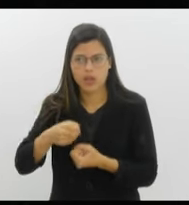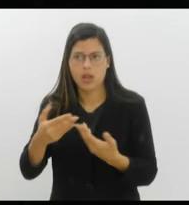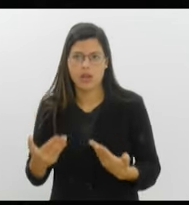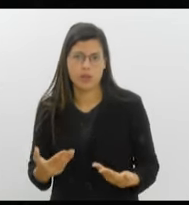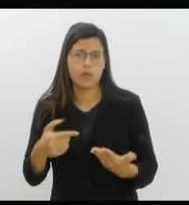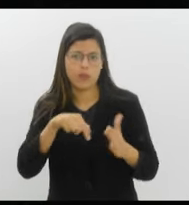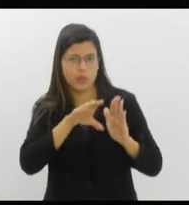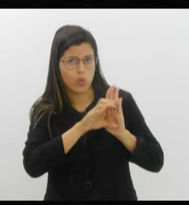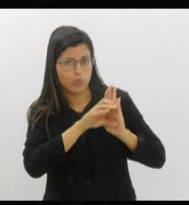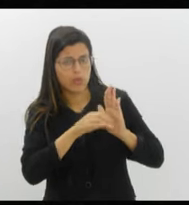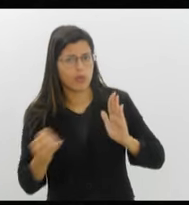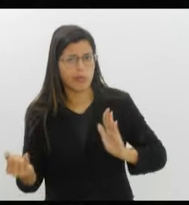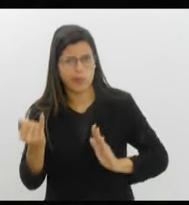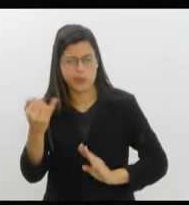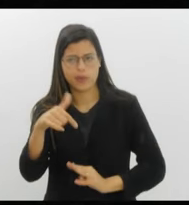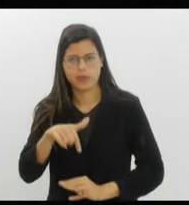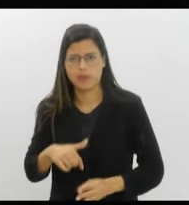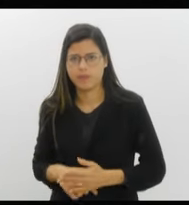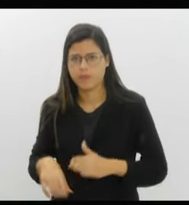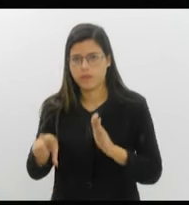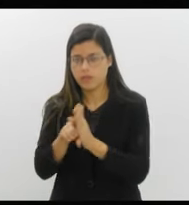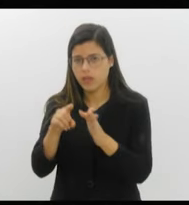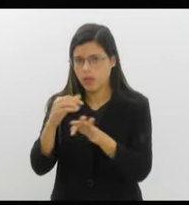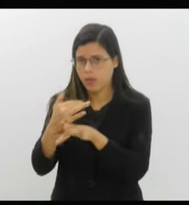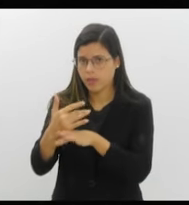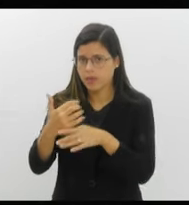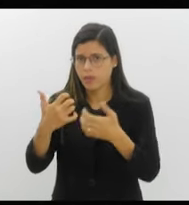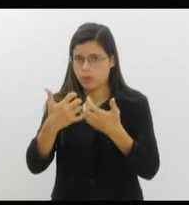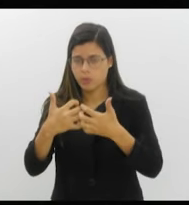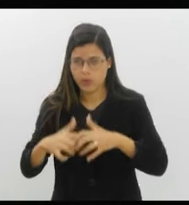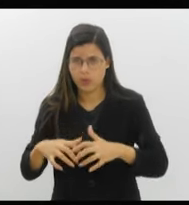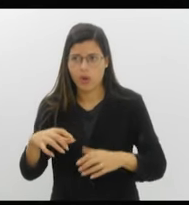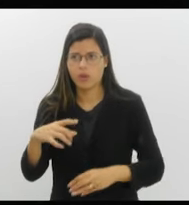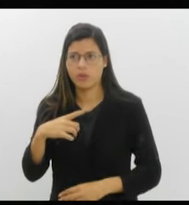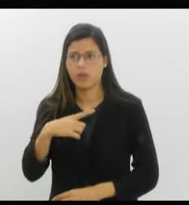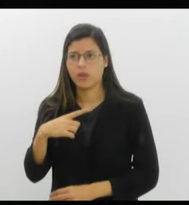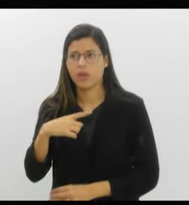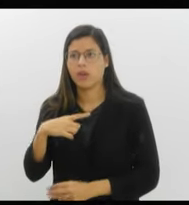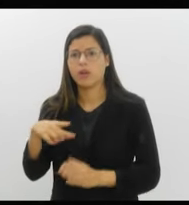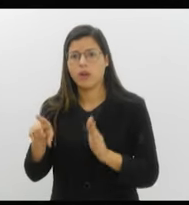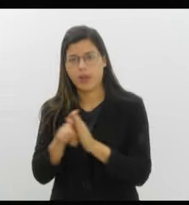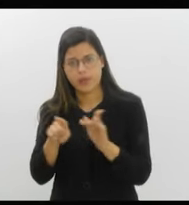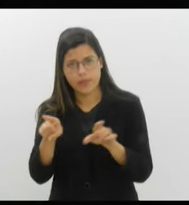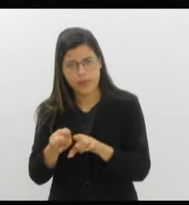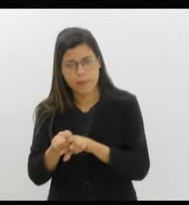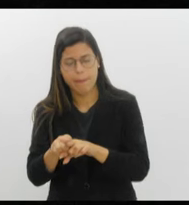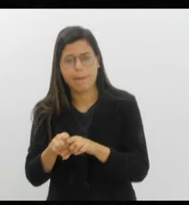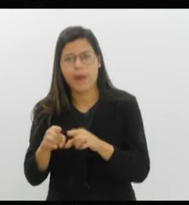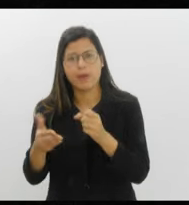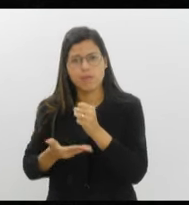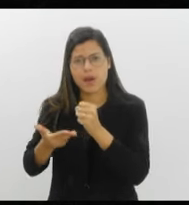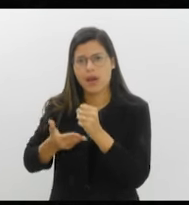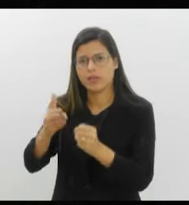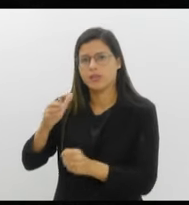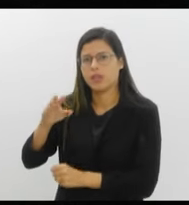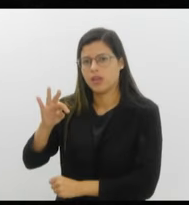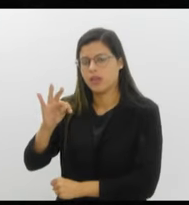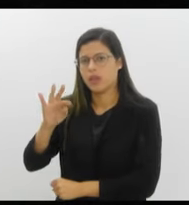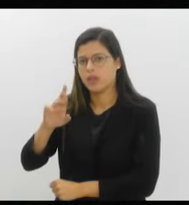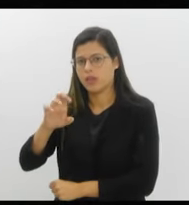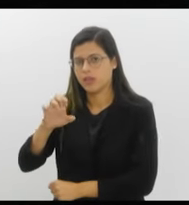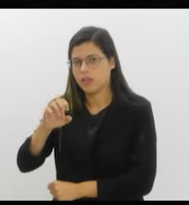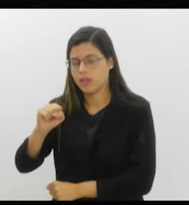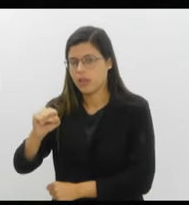lei municipal que eu tenho em Petrópolis serviu como base para uma lei municipal em Três Rios, da vereadora Bia Bagossian. Hoje, o